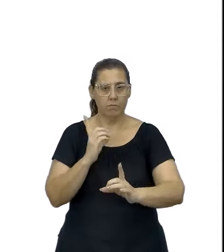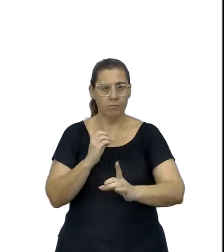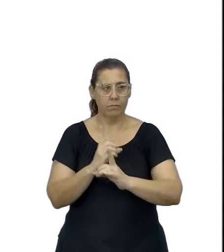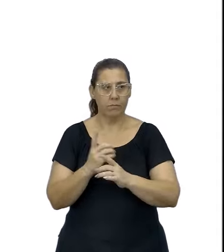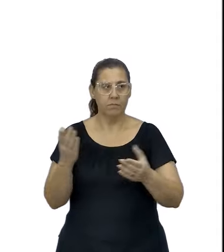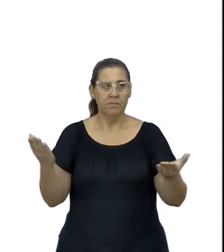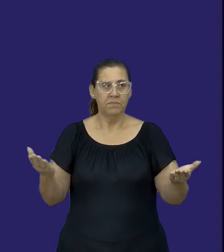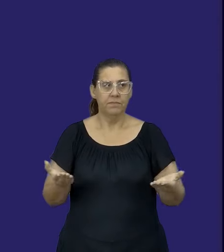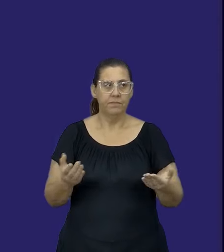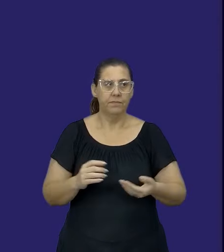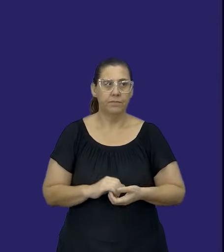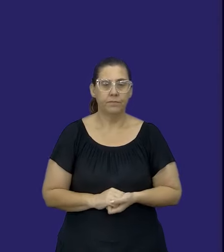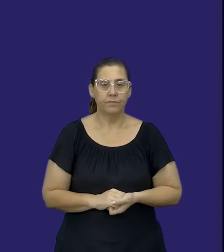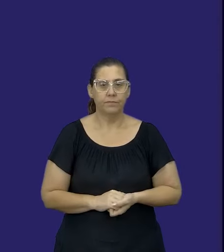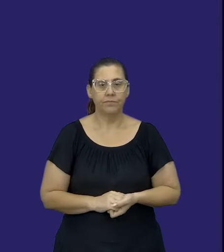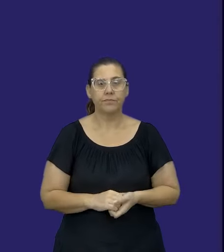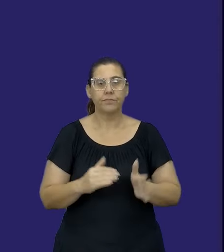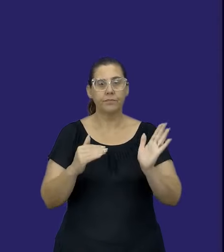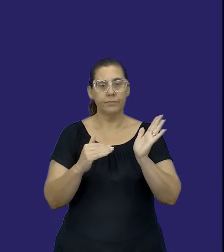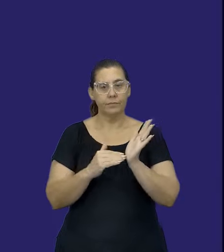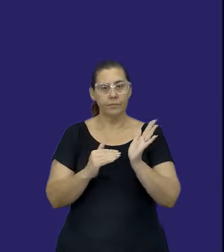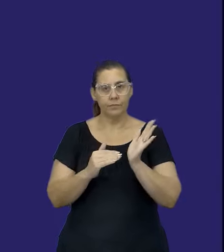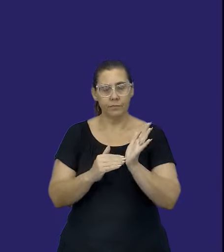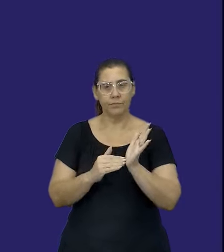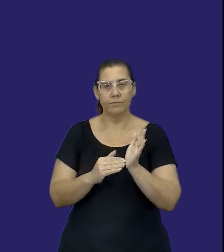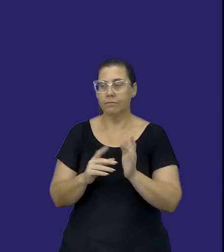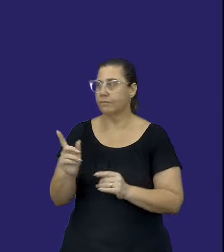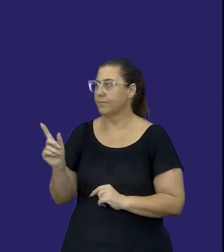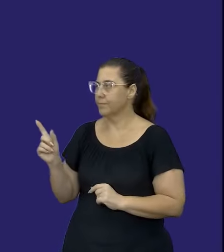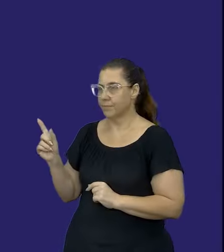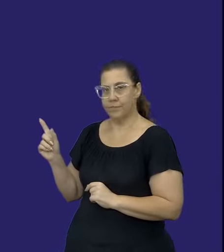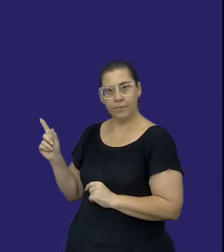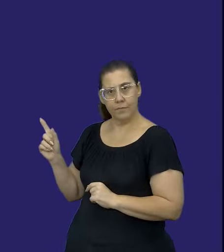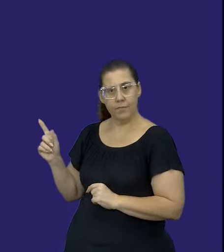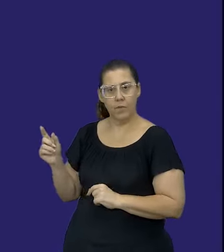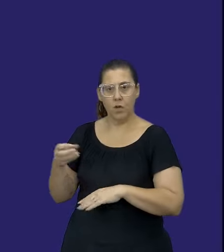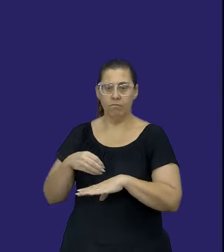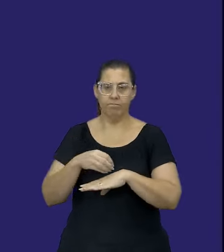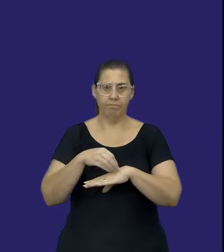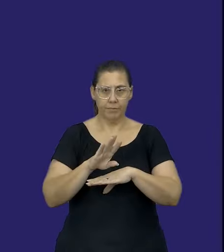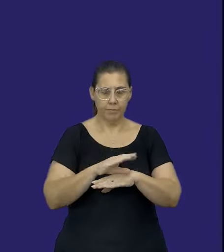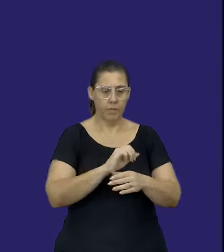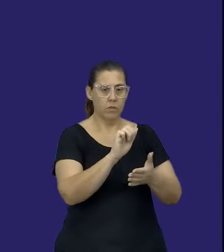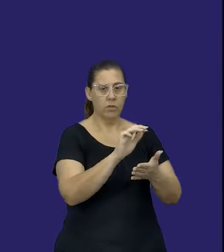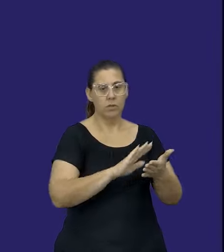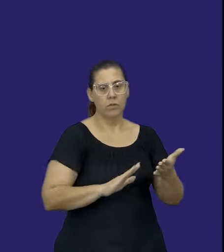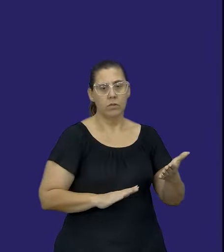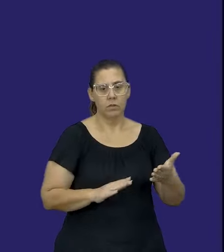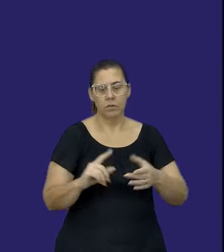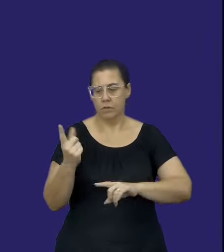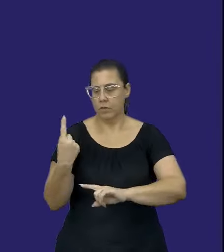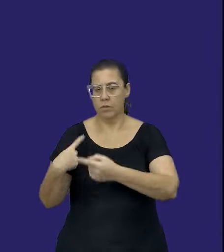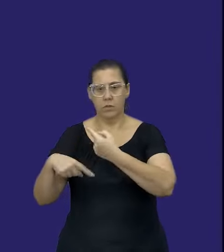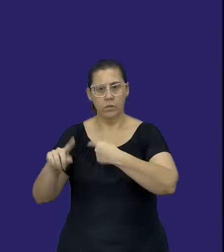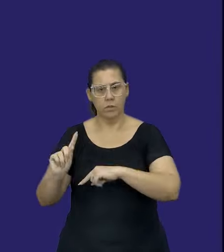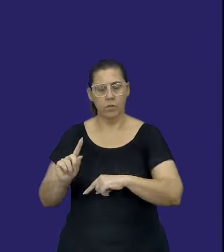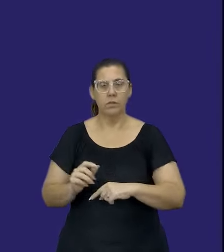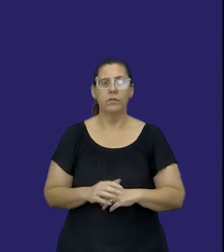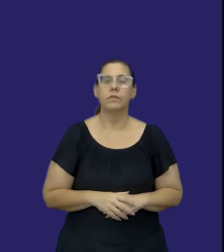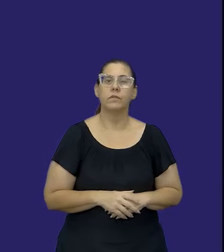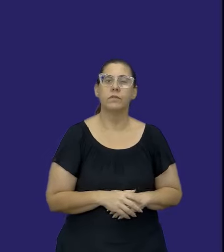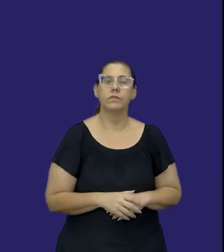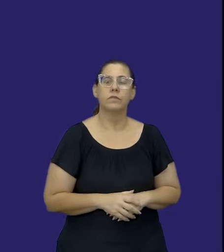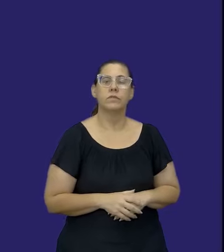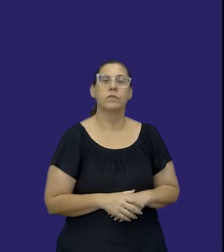encontro. E esse último momento, a gente traz sugestões de atividades que serão desenvolvidas lá